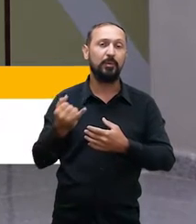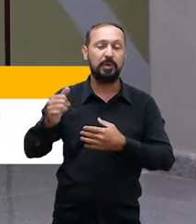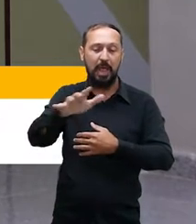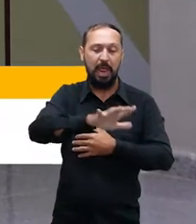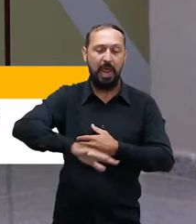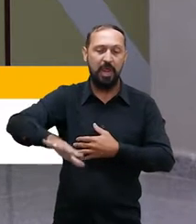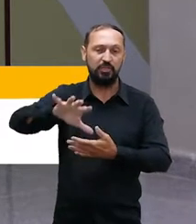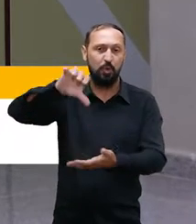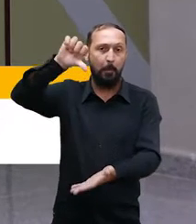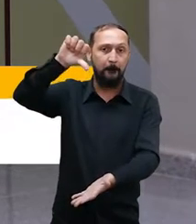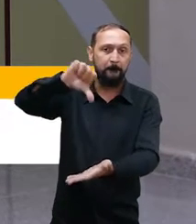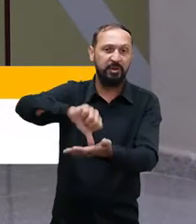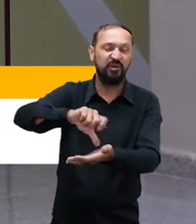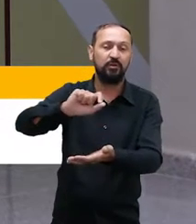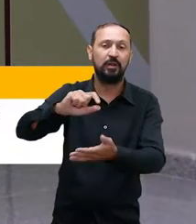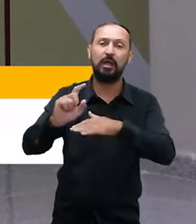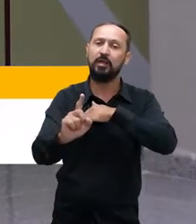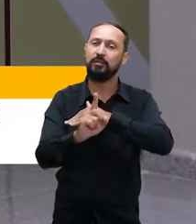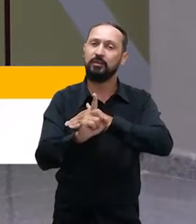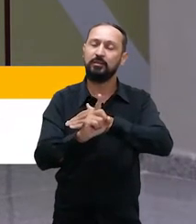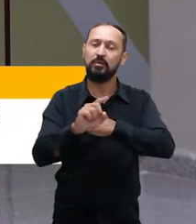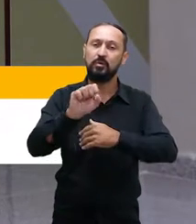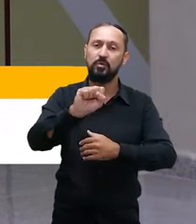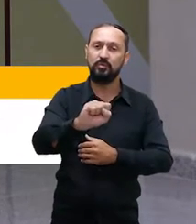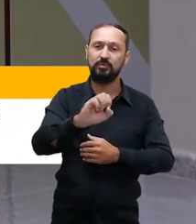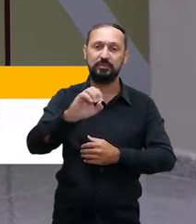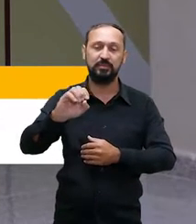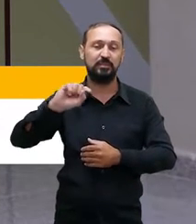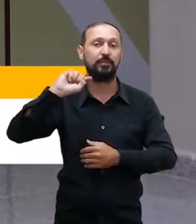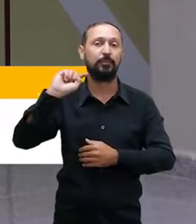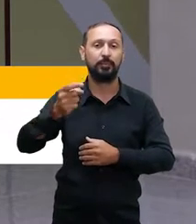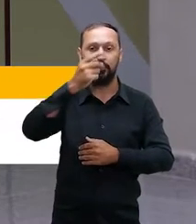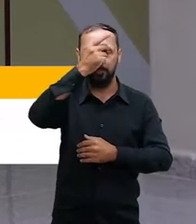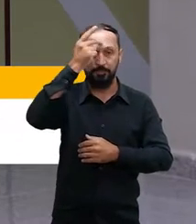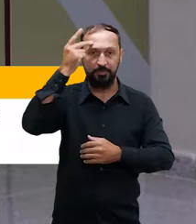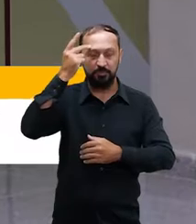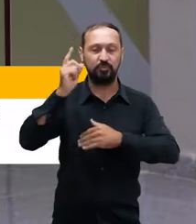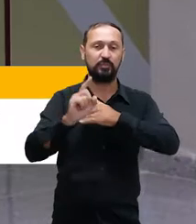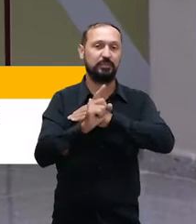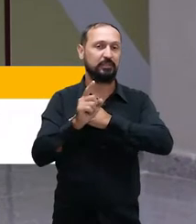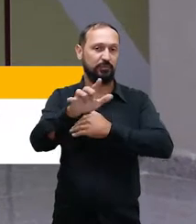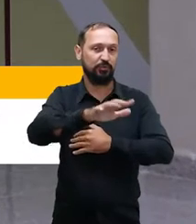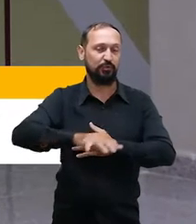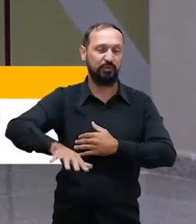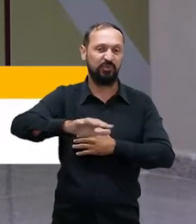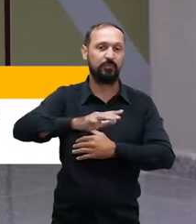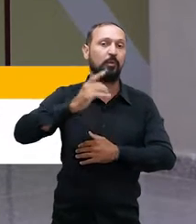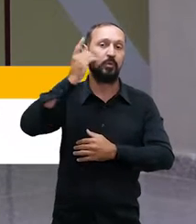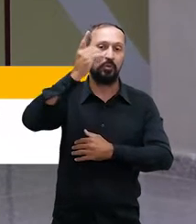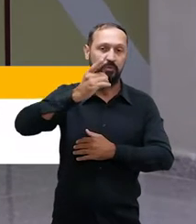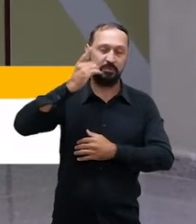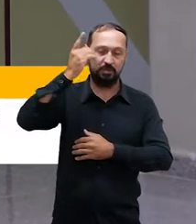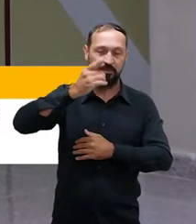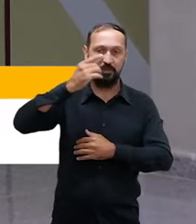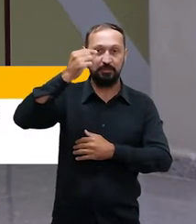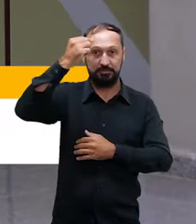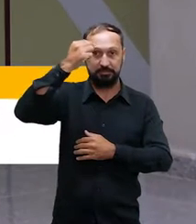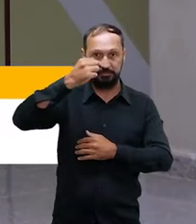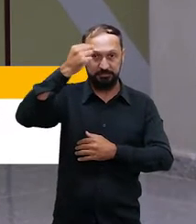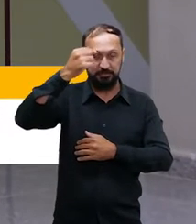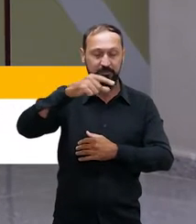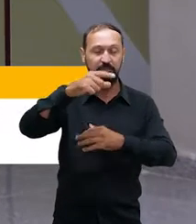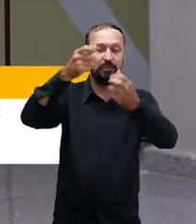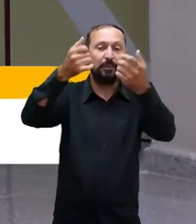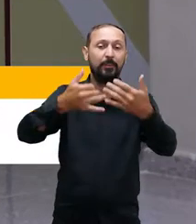habitantes, sendo um importante centro regional, atendendo quase 800 mil pessoas com seus serviços. O deputado